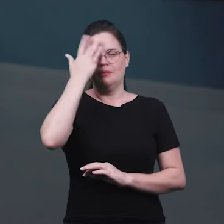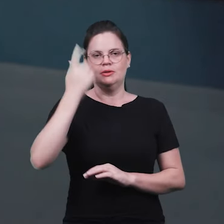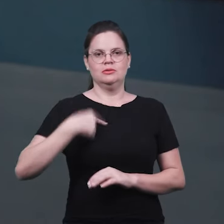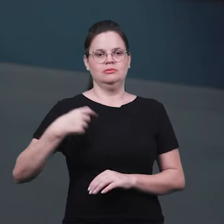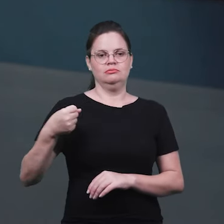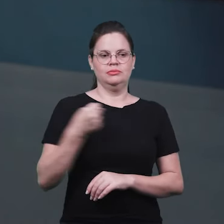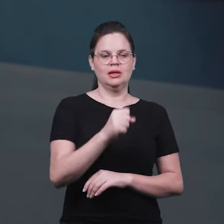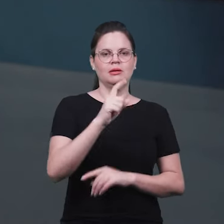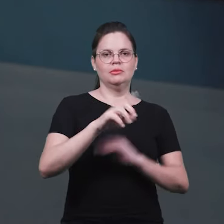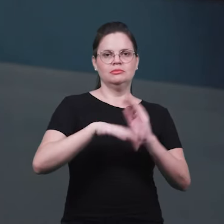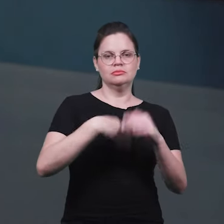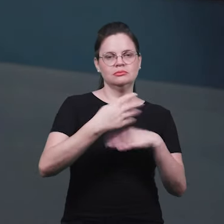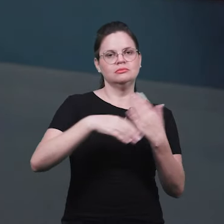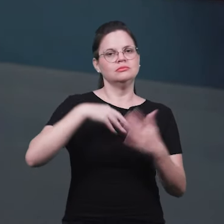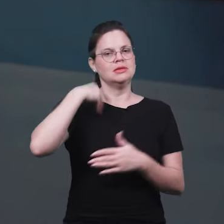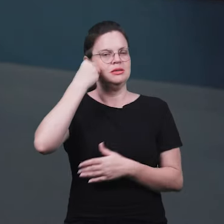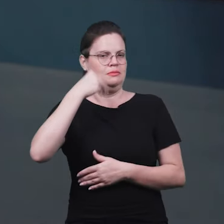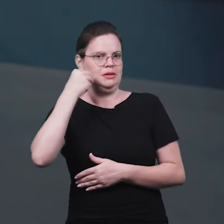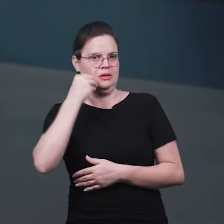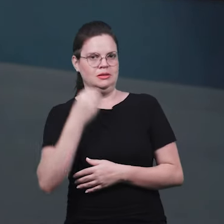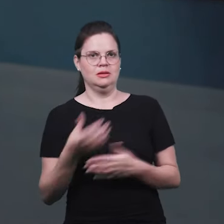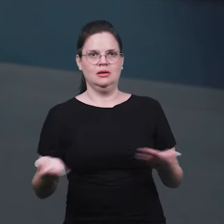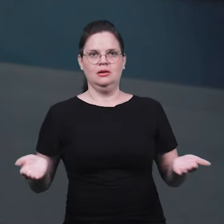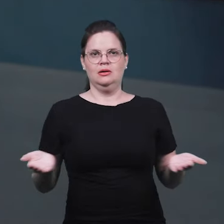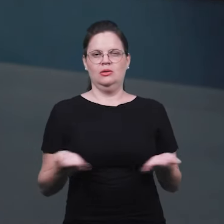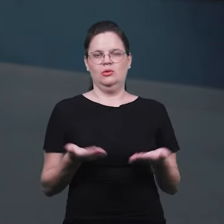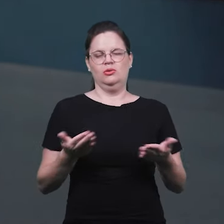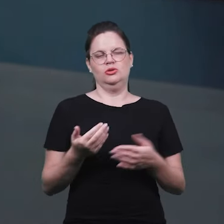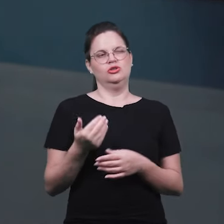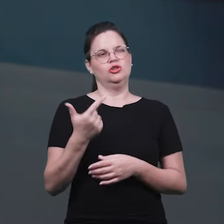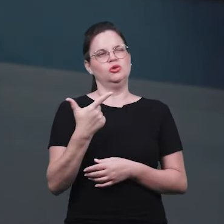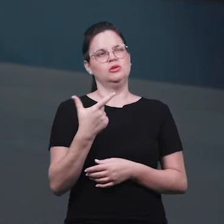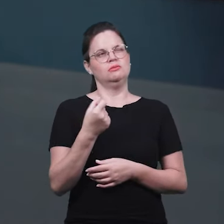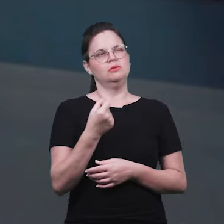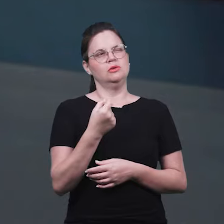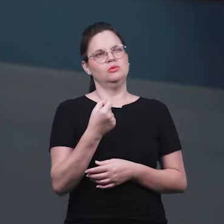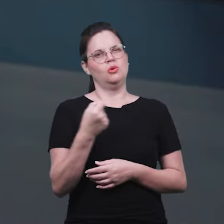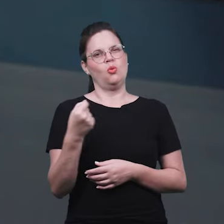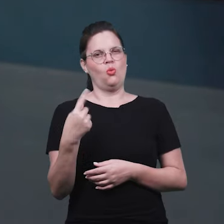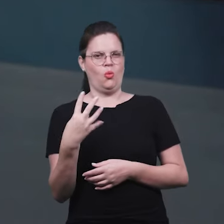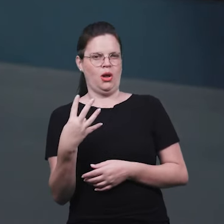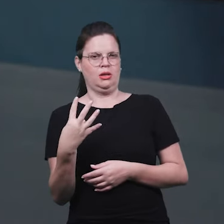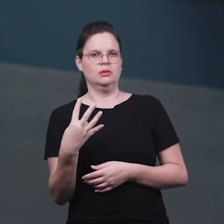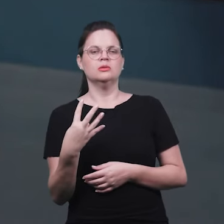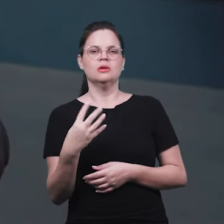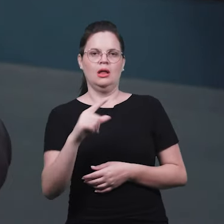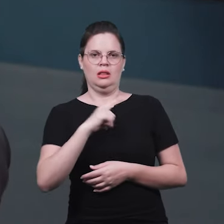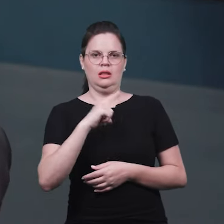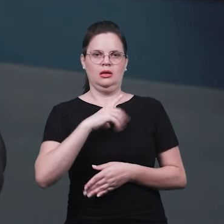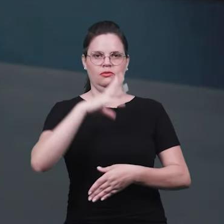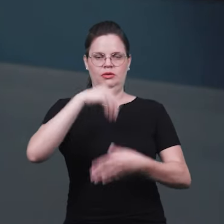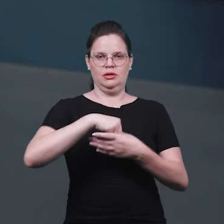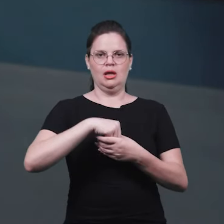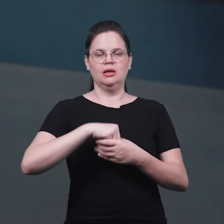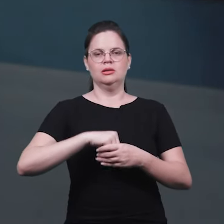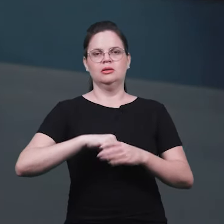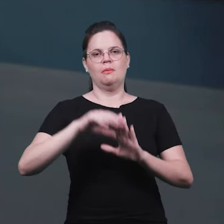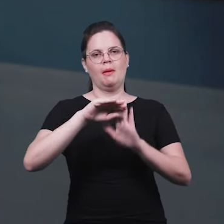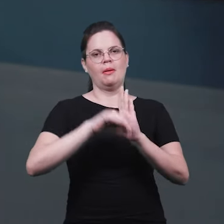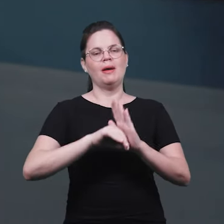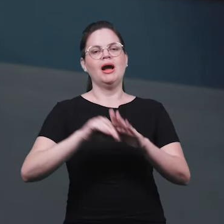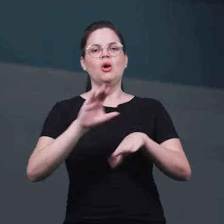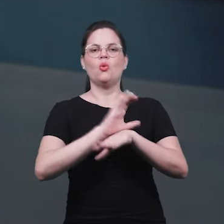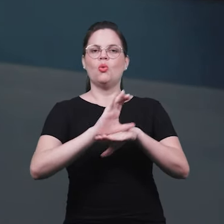através da sua experiência. Hoje, nós vamos falar em 2004, o MEC ele incluiu numa lista de cursos